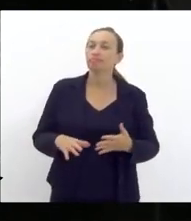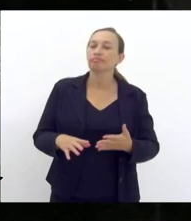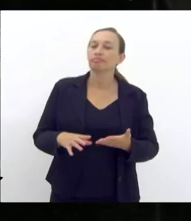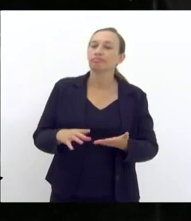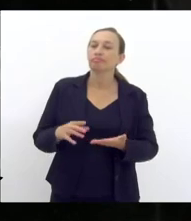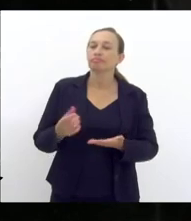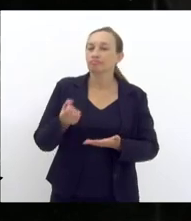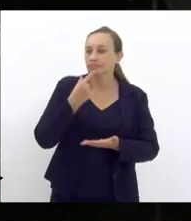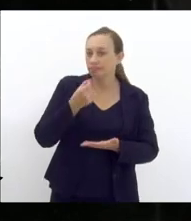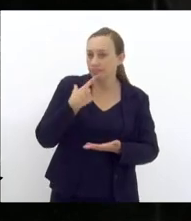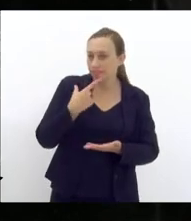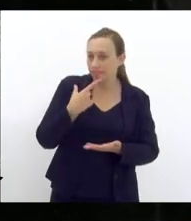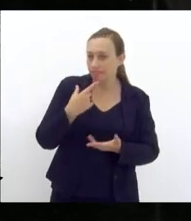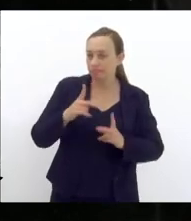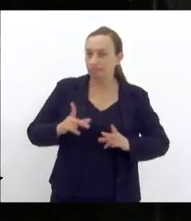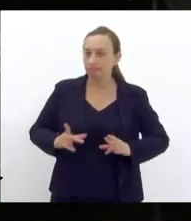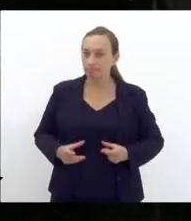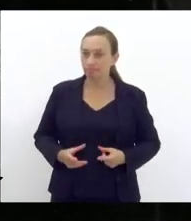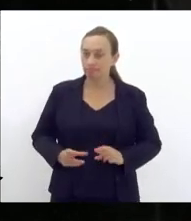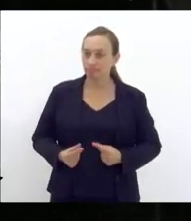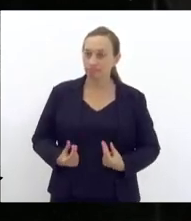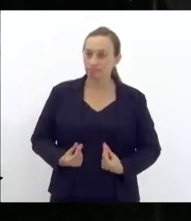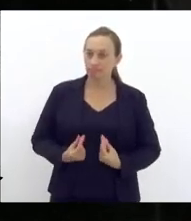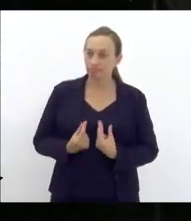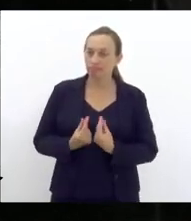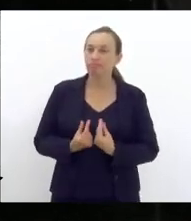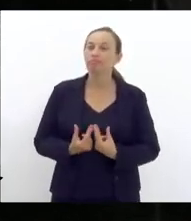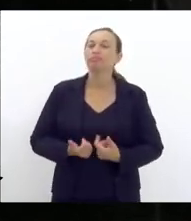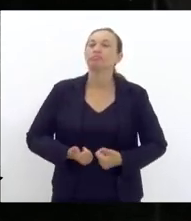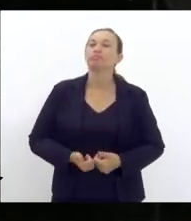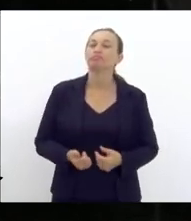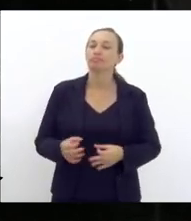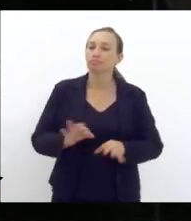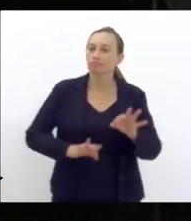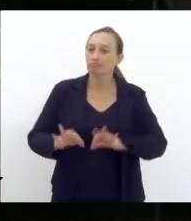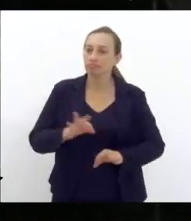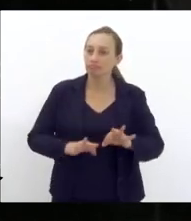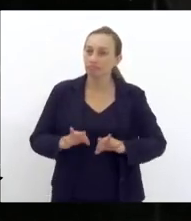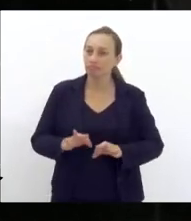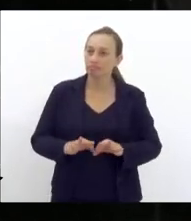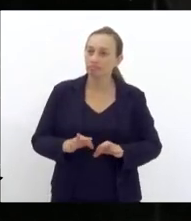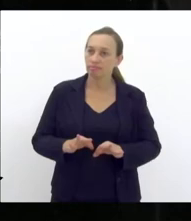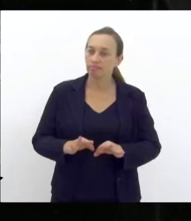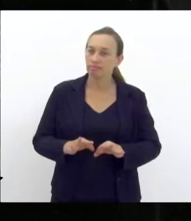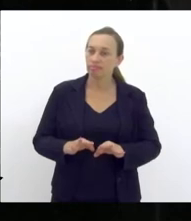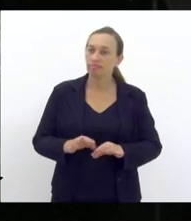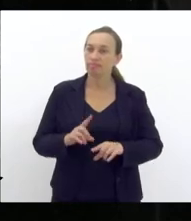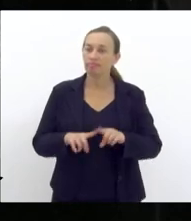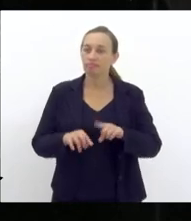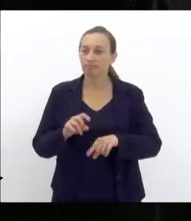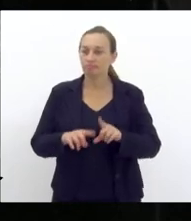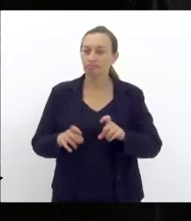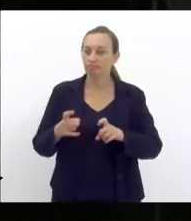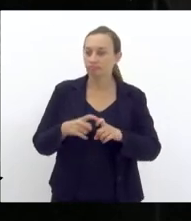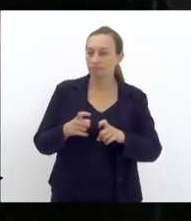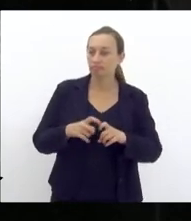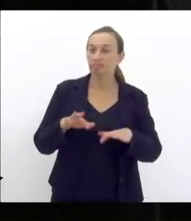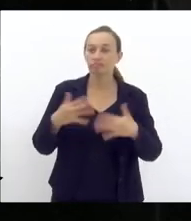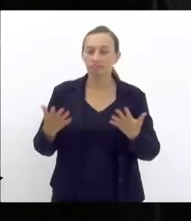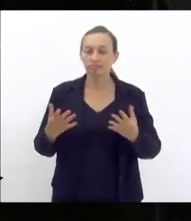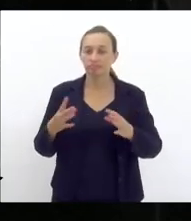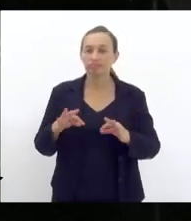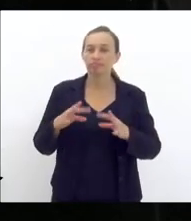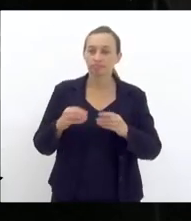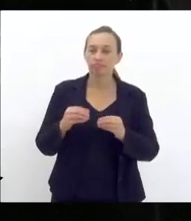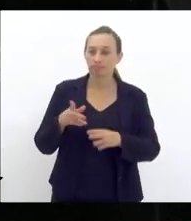oncológicos e a falta de um plano de absolvência planejados médicos então diante